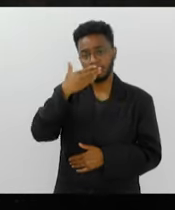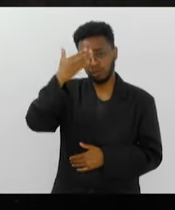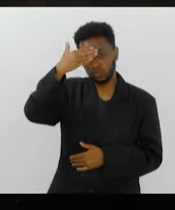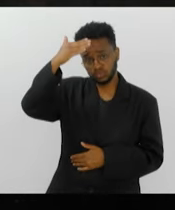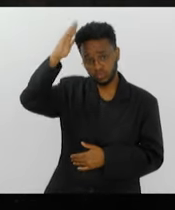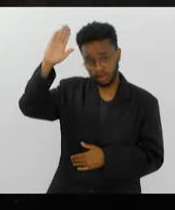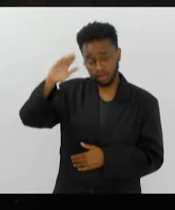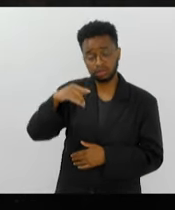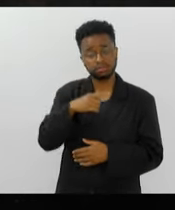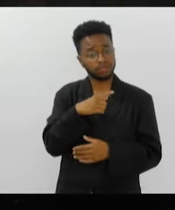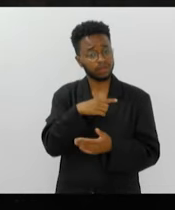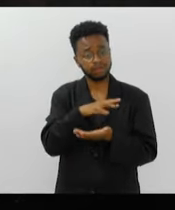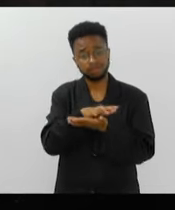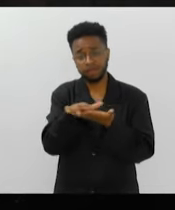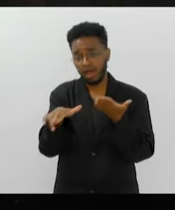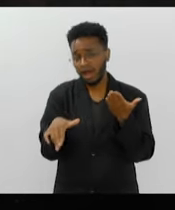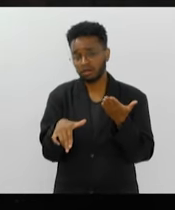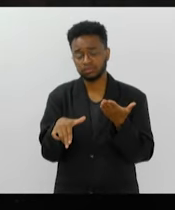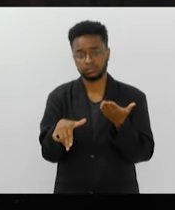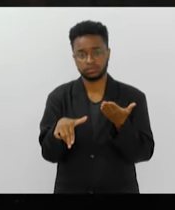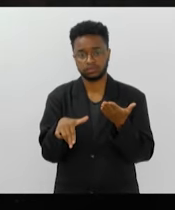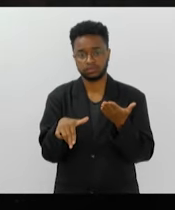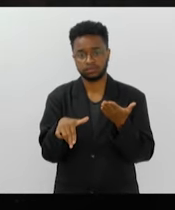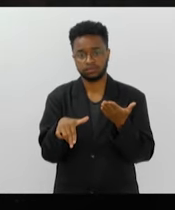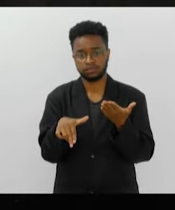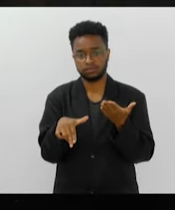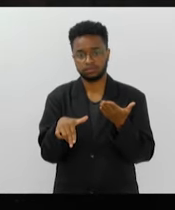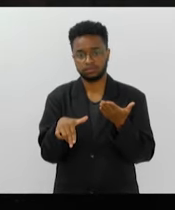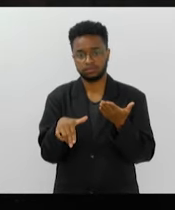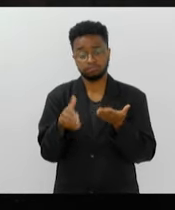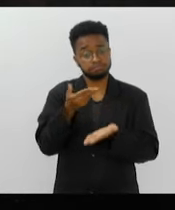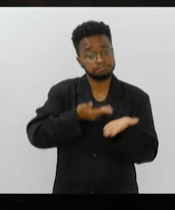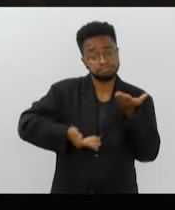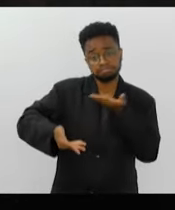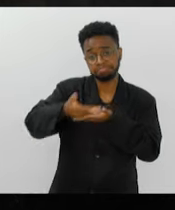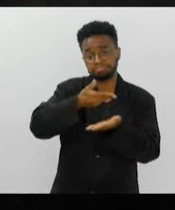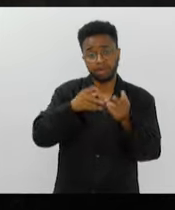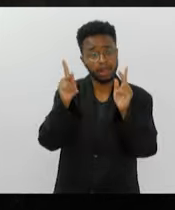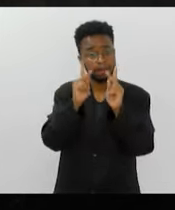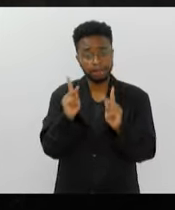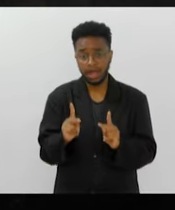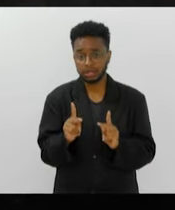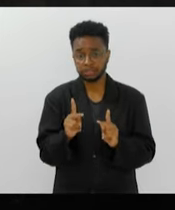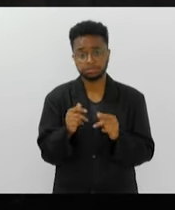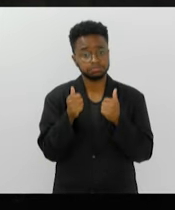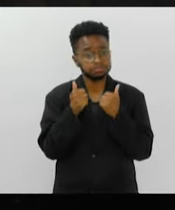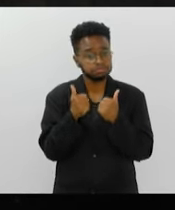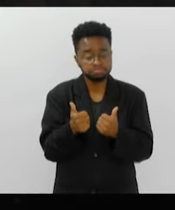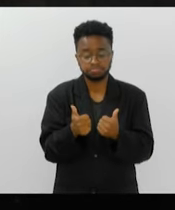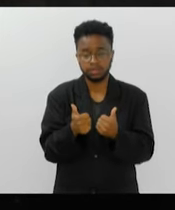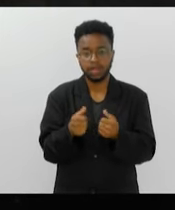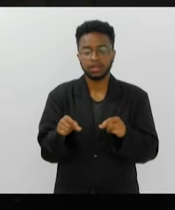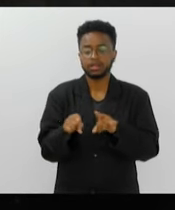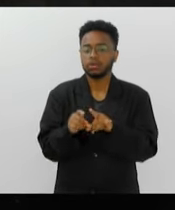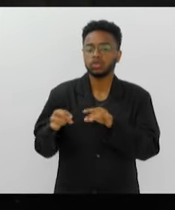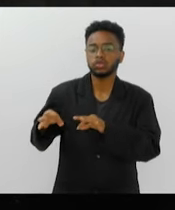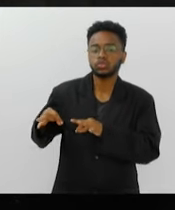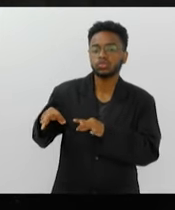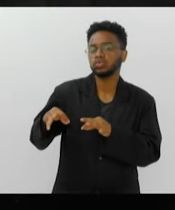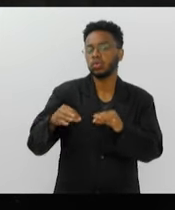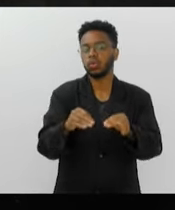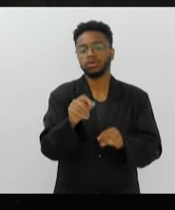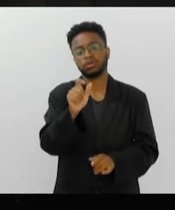enfim Aqui tem de tudo convivendo pacificamente e todos